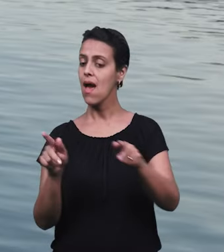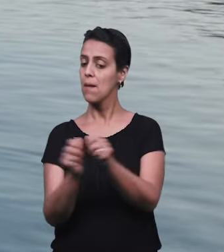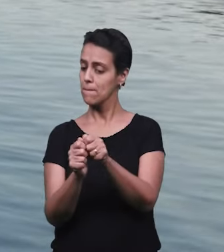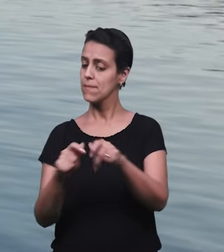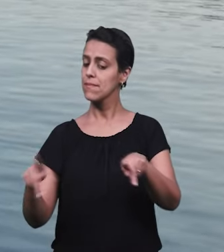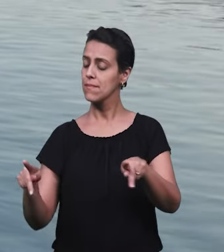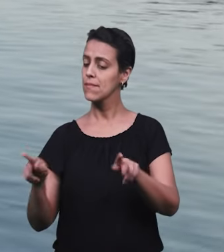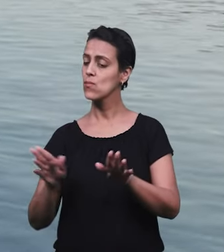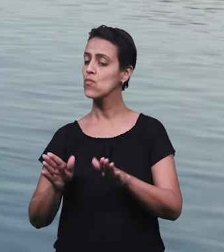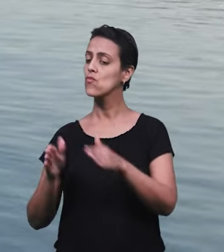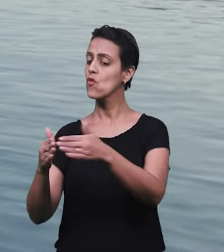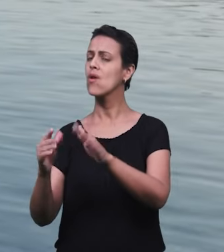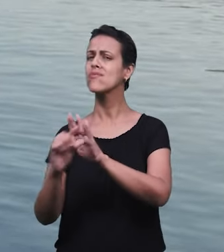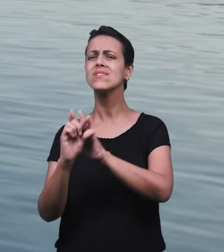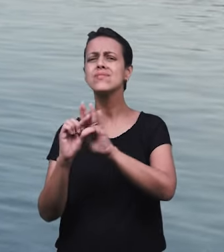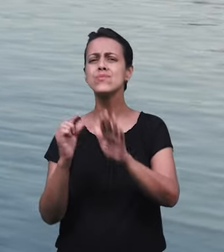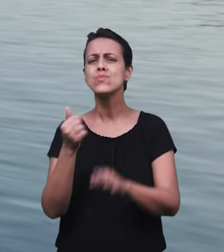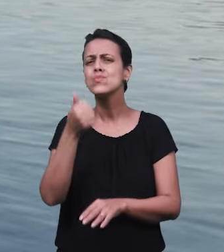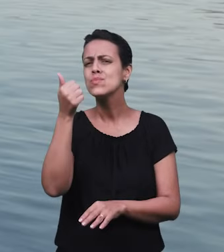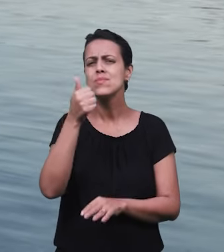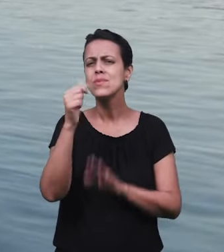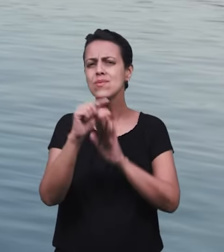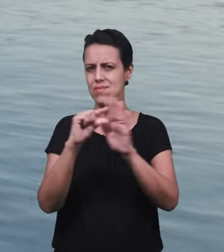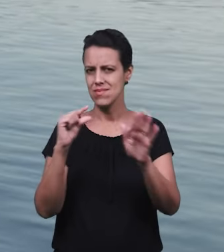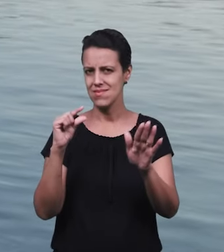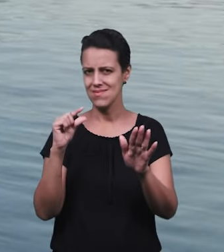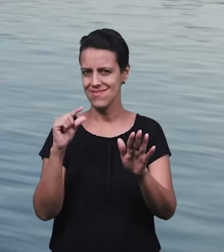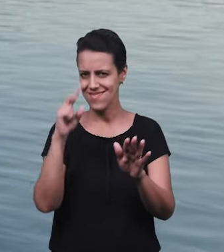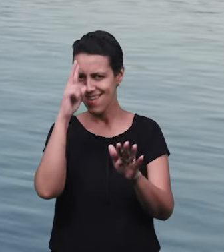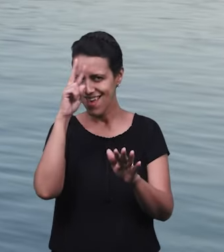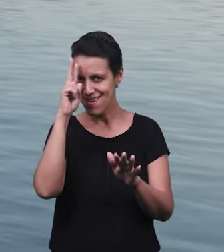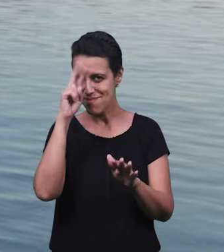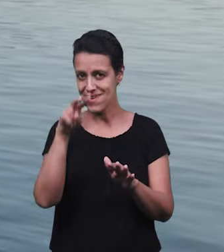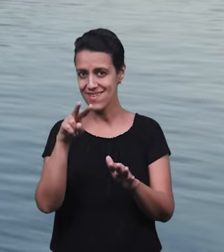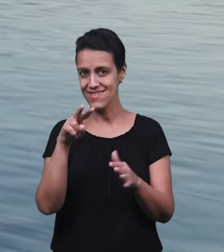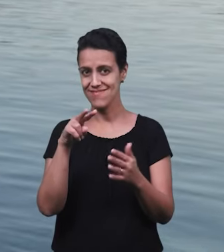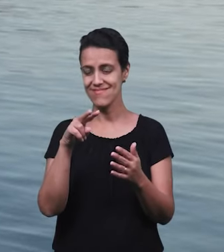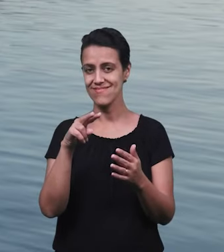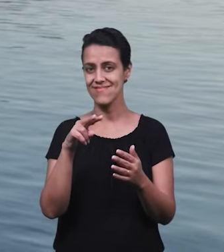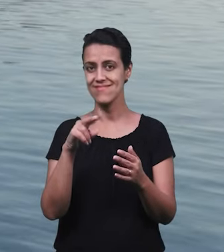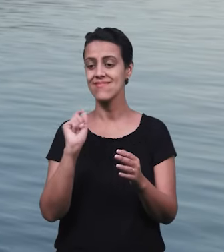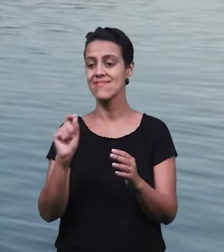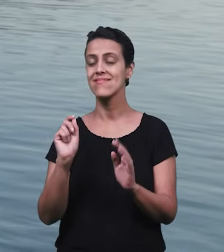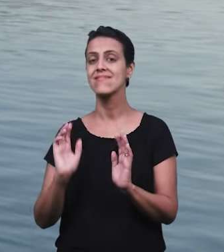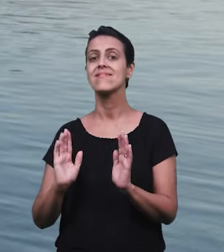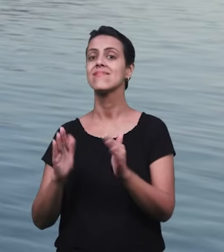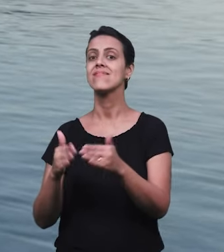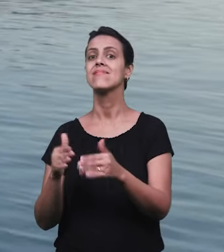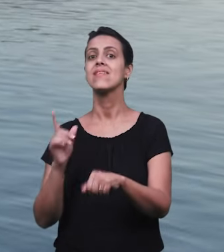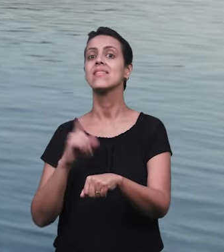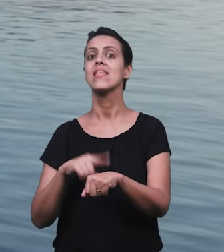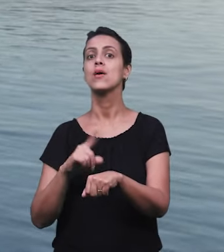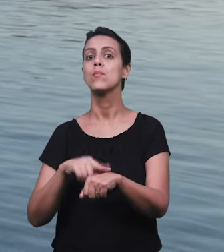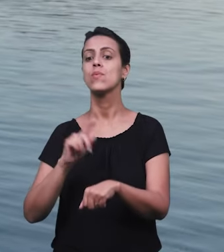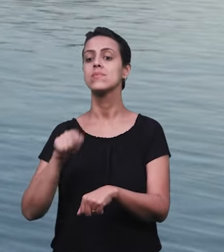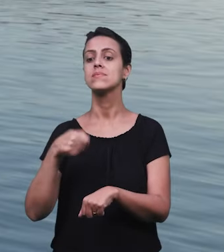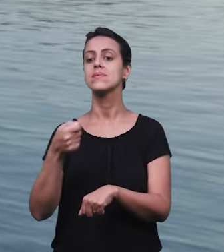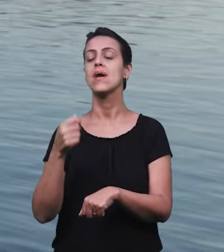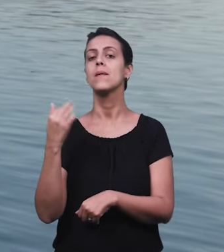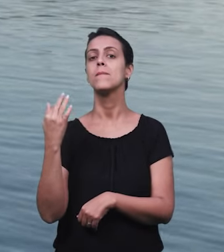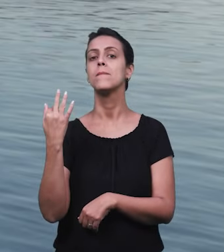abre o livro, primeiro versículo, lembrando, não custa lembrar, quem está lendo assim, para o tempo chamado